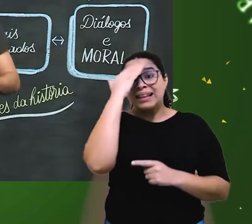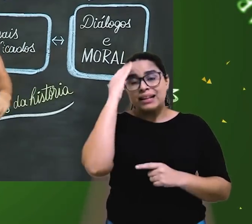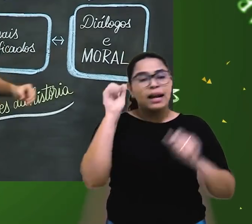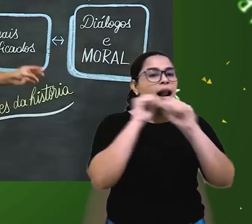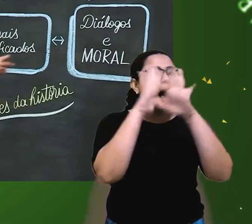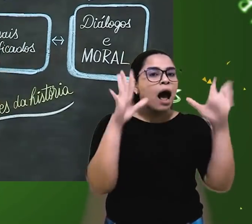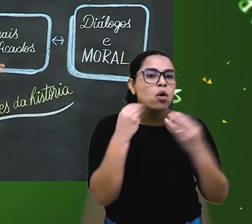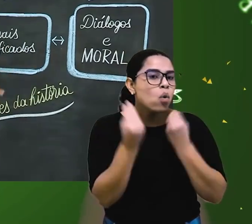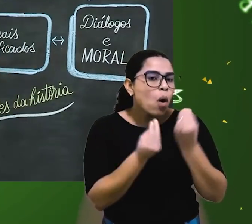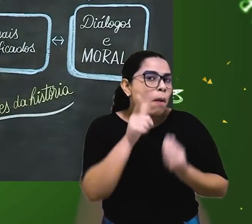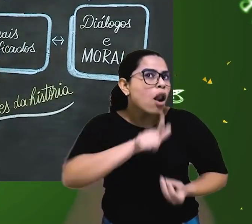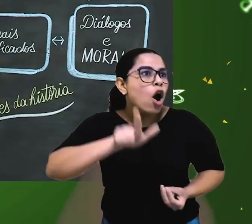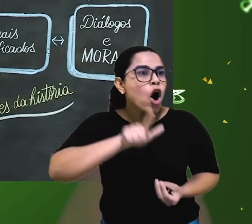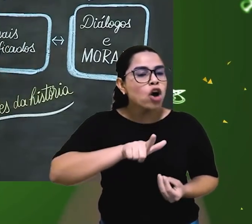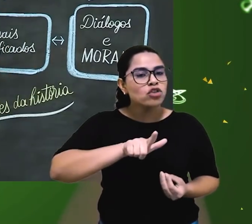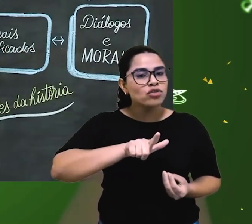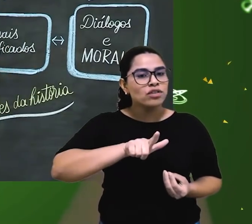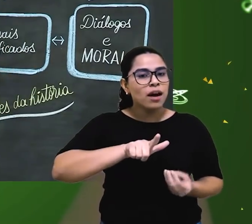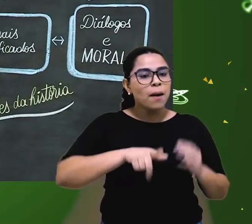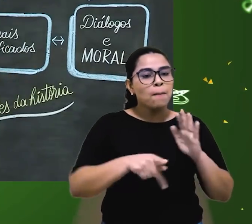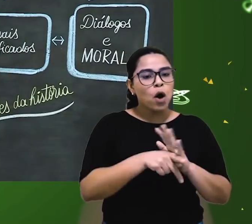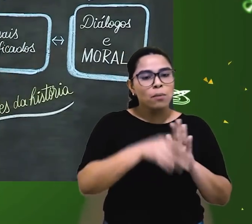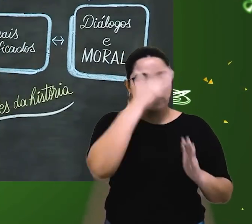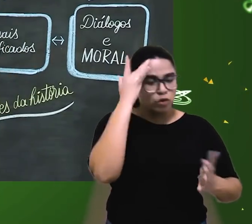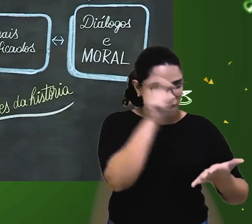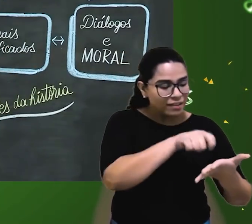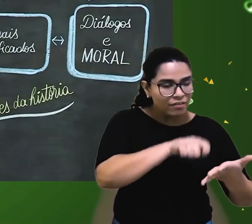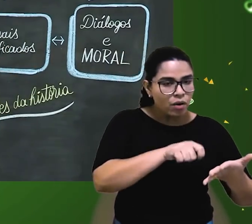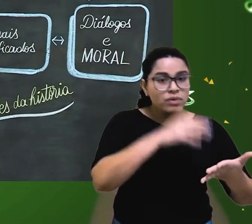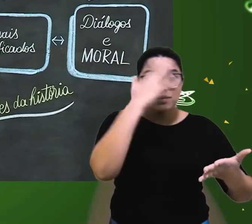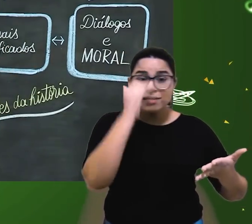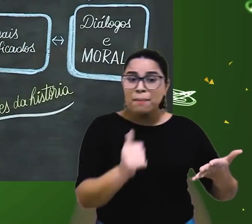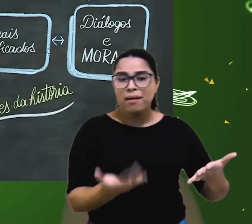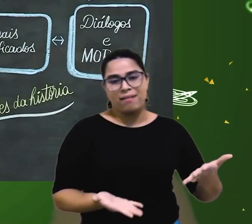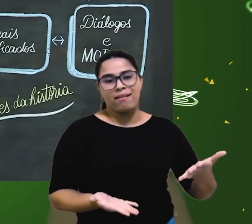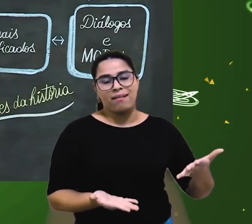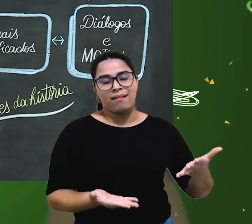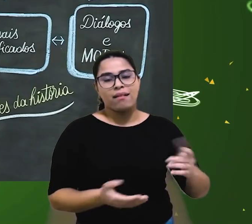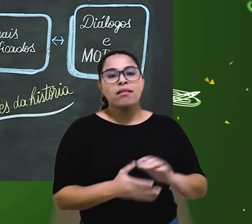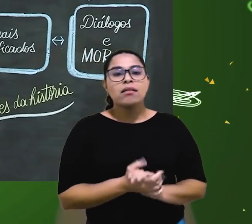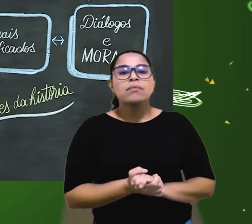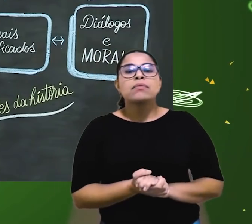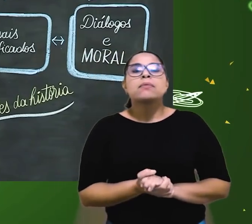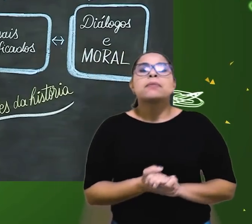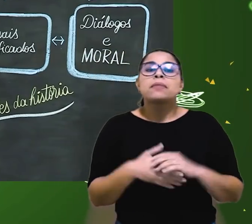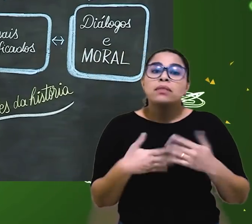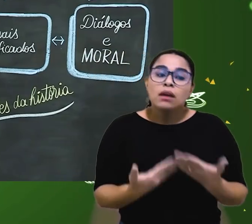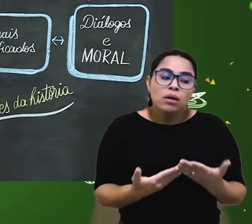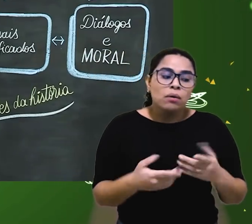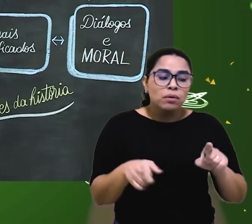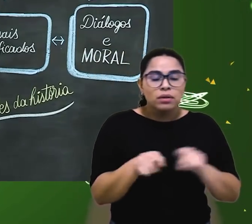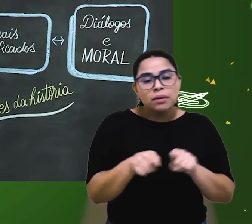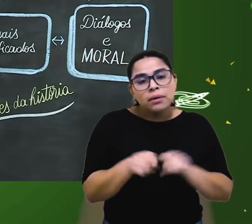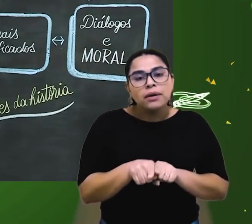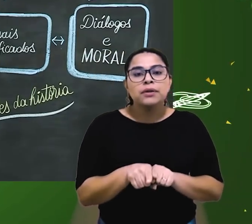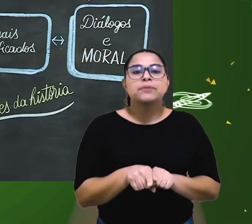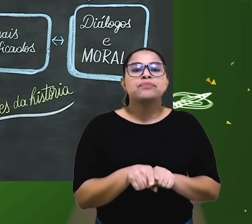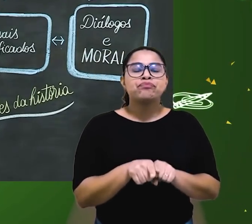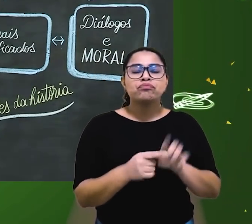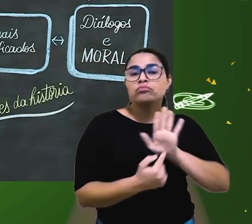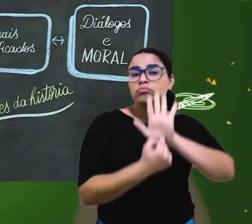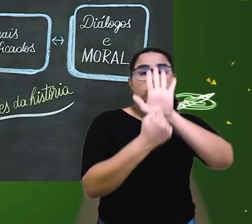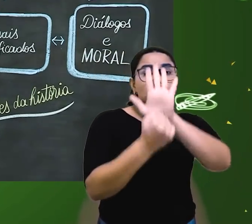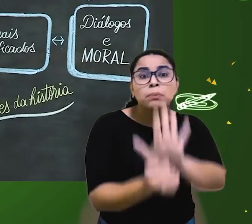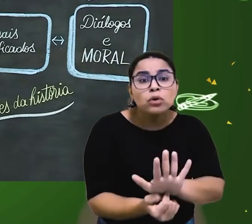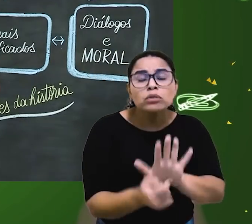narrador utilizou. No caso da fábula, é legal também fazer desenhos tão interessantes quanto esse aqui, ó, que ilustram a situação que é representada pelos